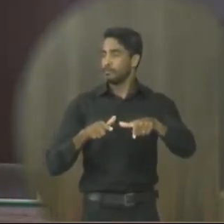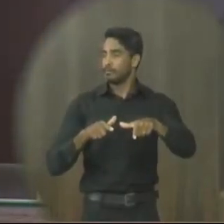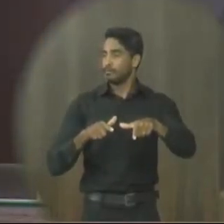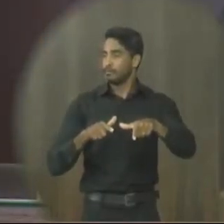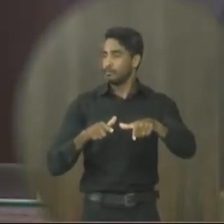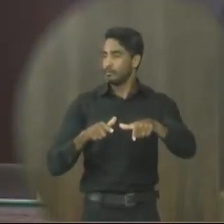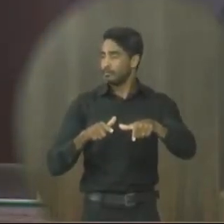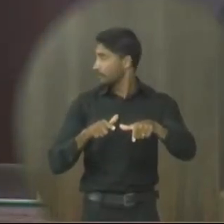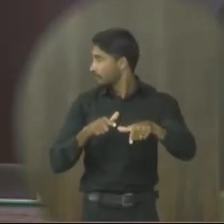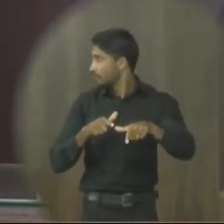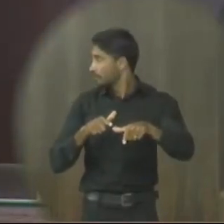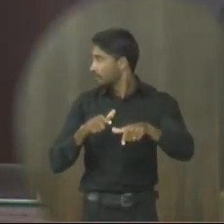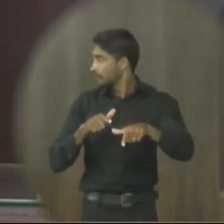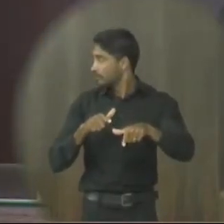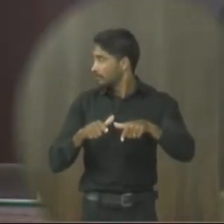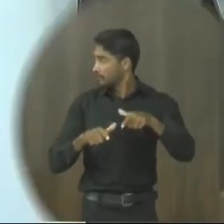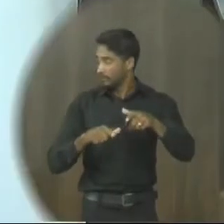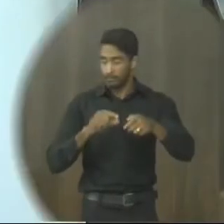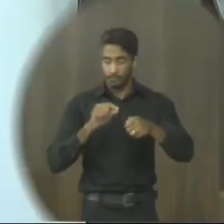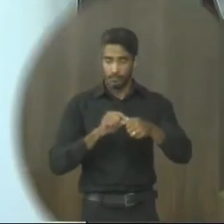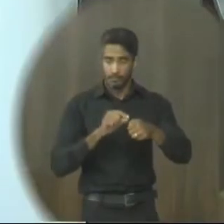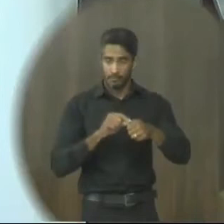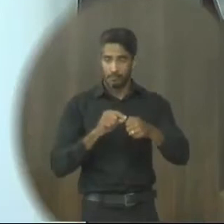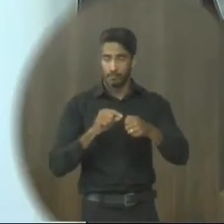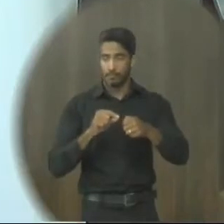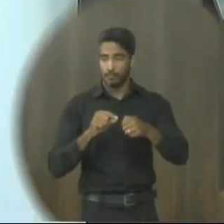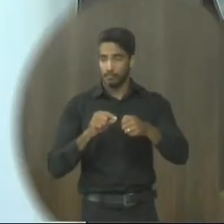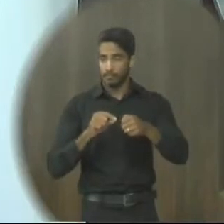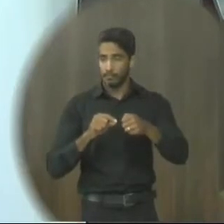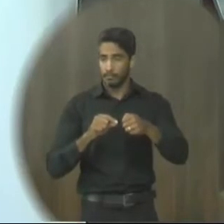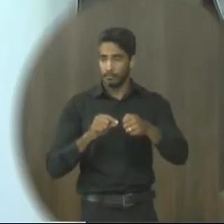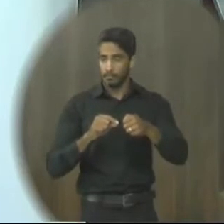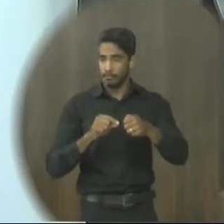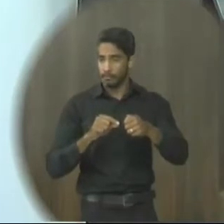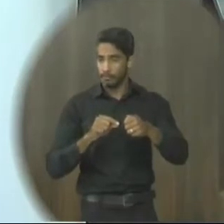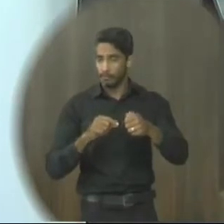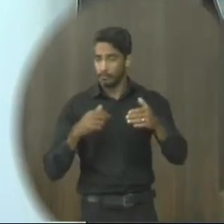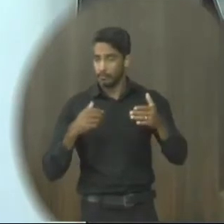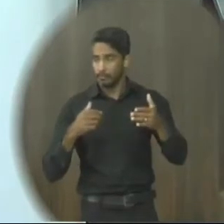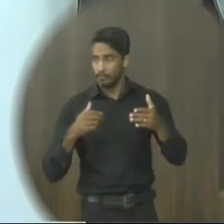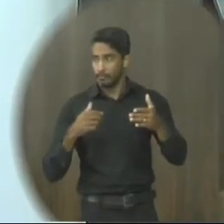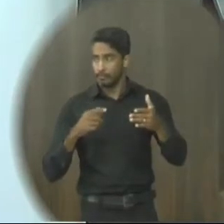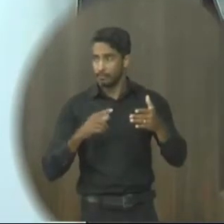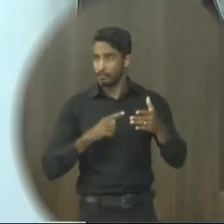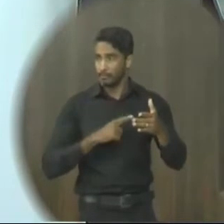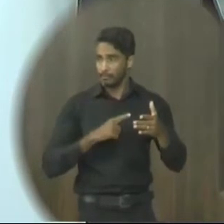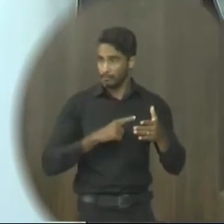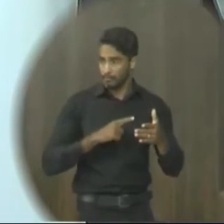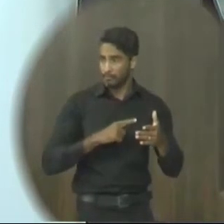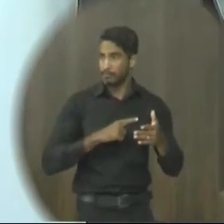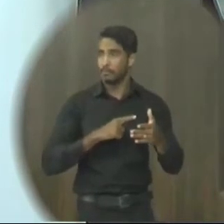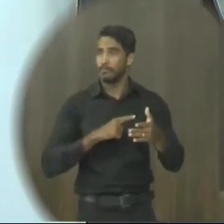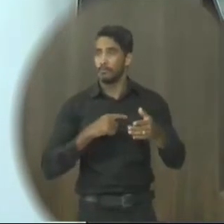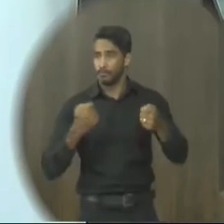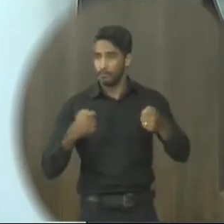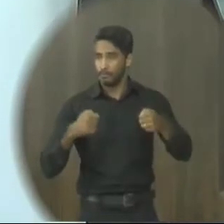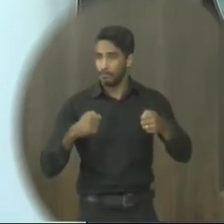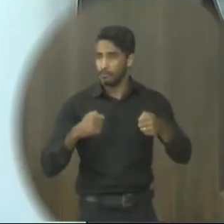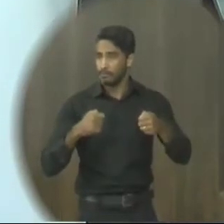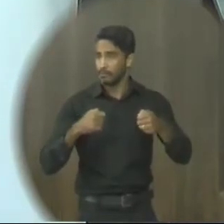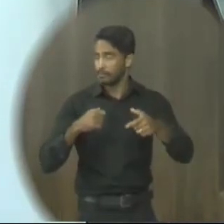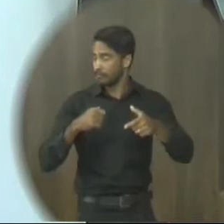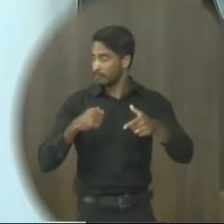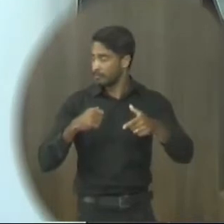trabalho de solidariedade realizado pelos jovens temoleses diante de muitas situações em que se fez necessário ao trabalho